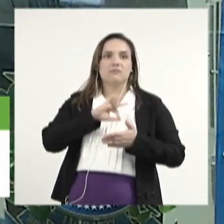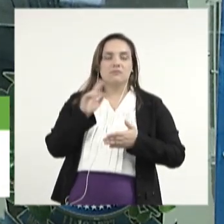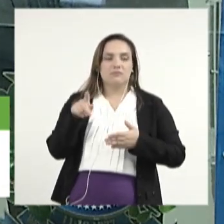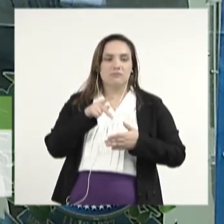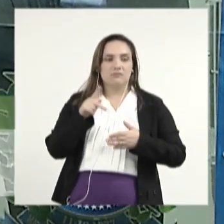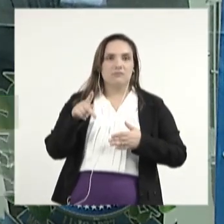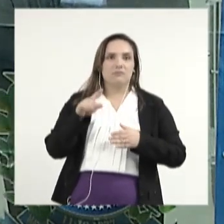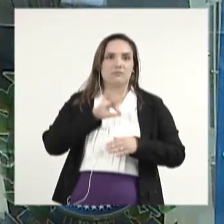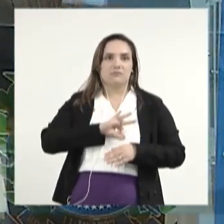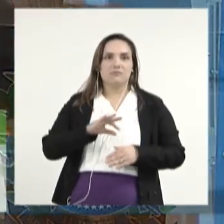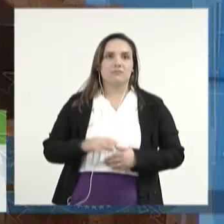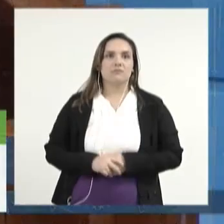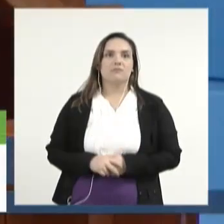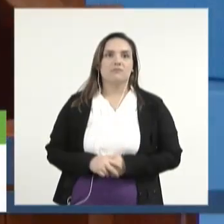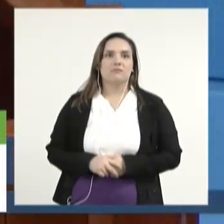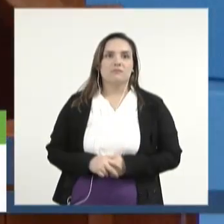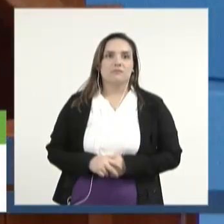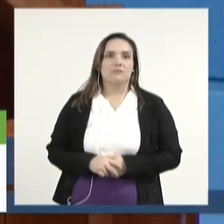ensino.